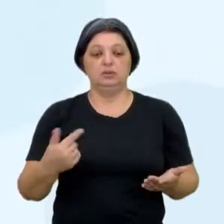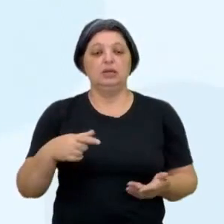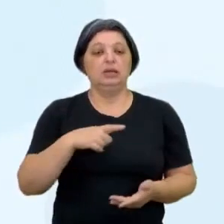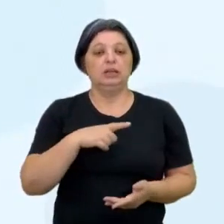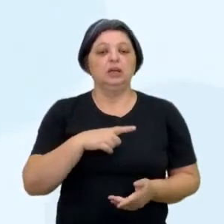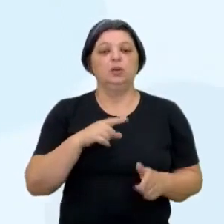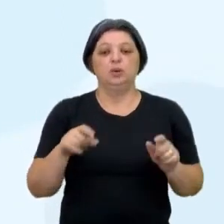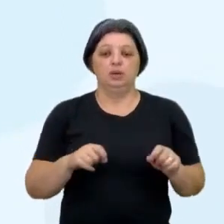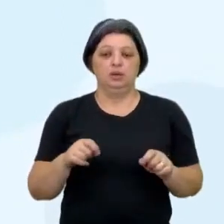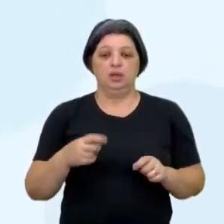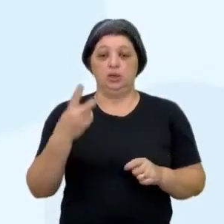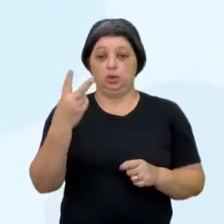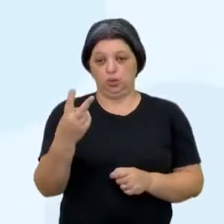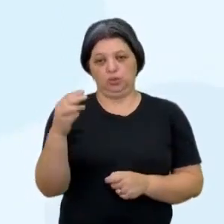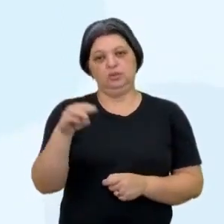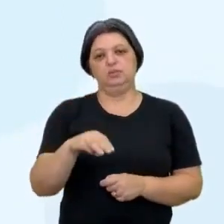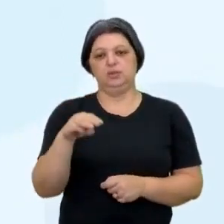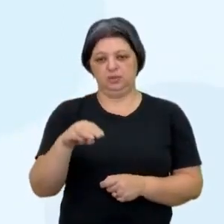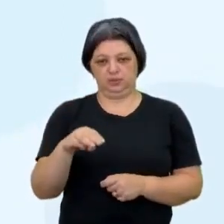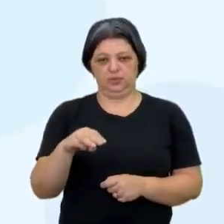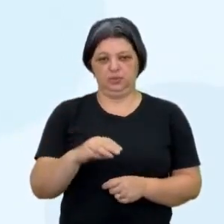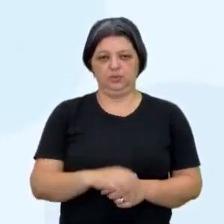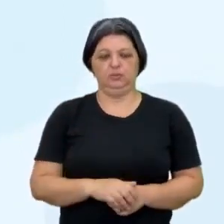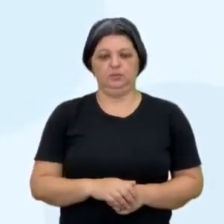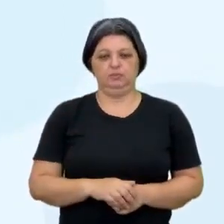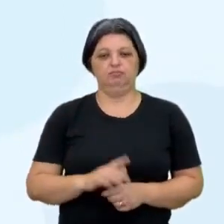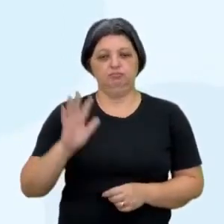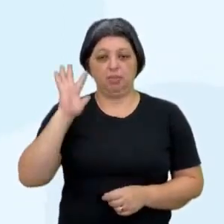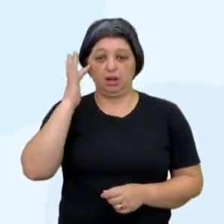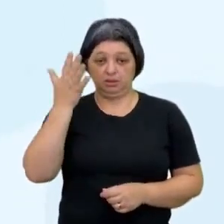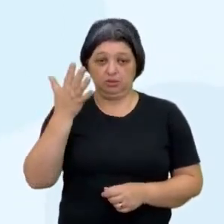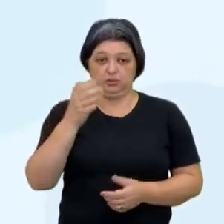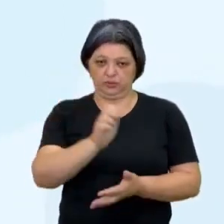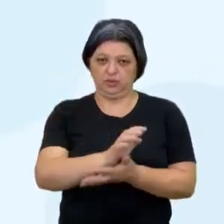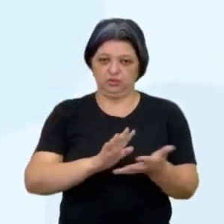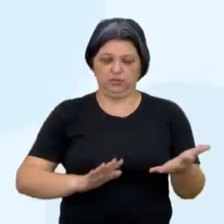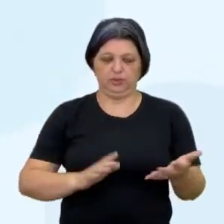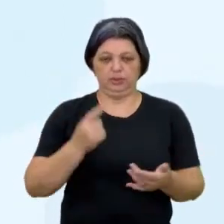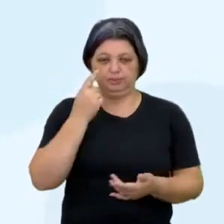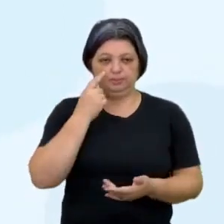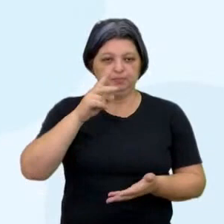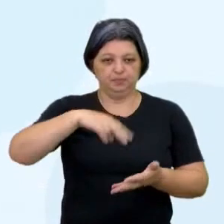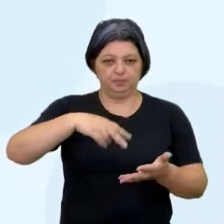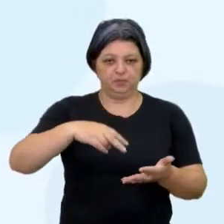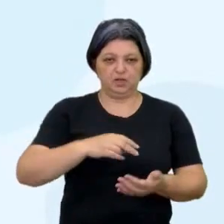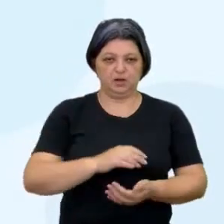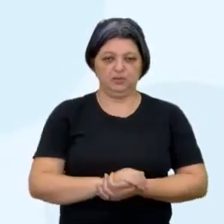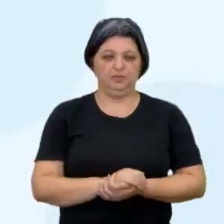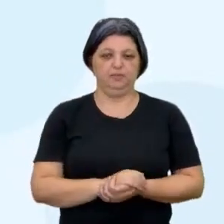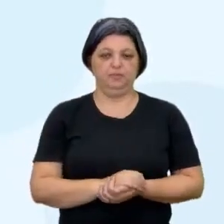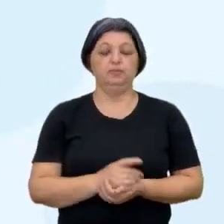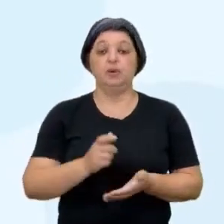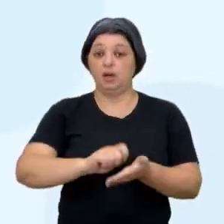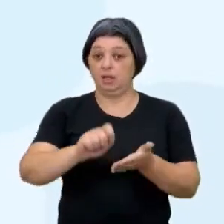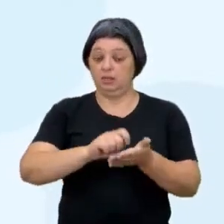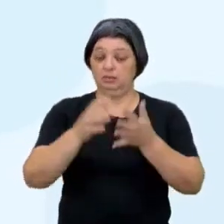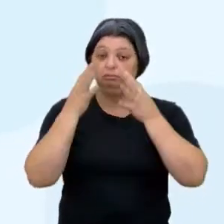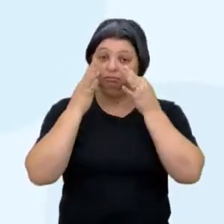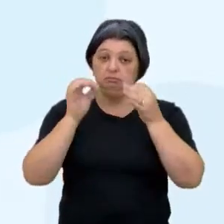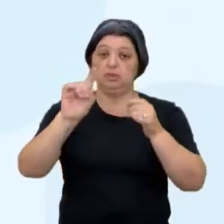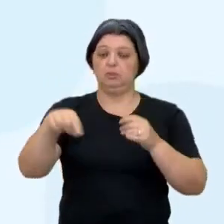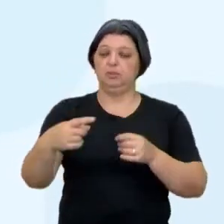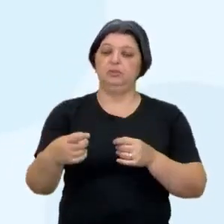aí, ó, 2 minutos para resolver este exercício, ó. Eu vou ler para vocês, preste atenção e anota e fala aqui para